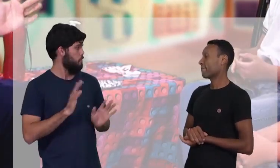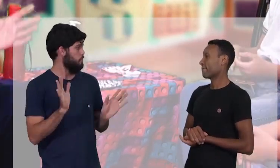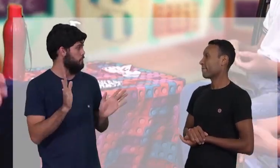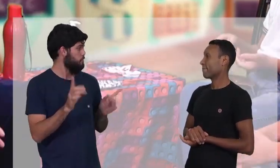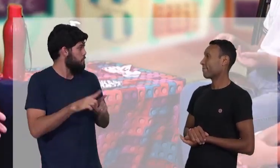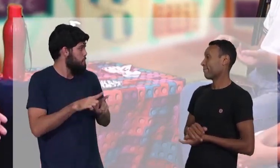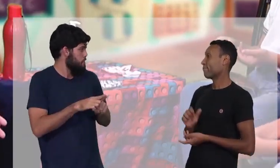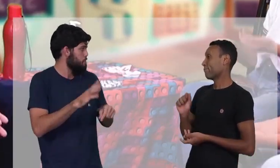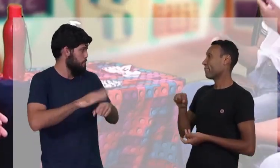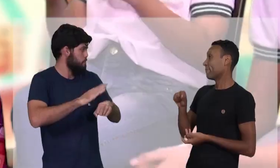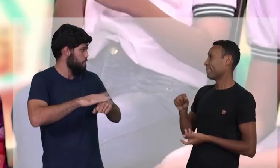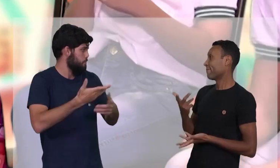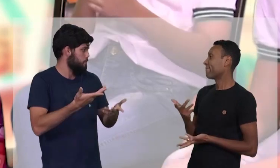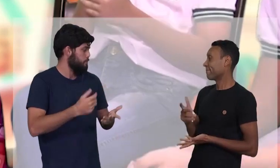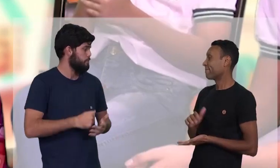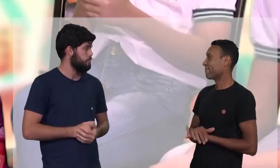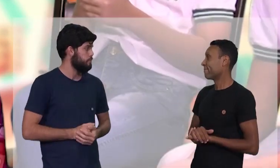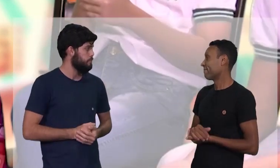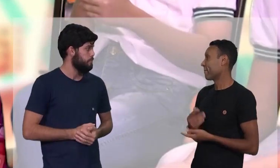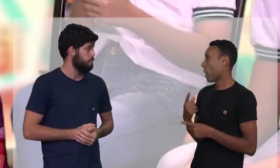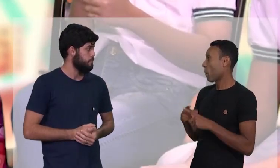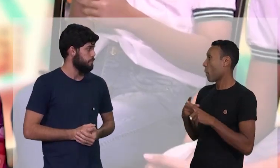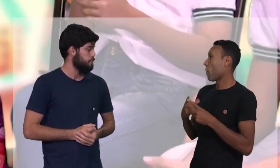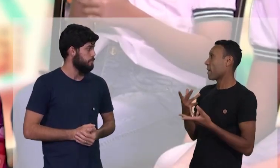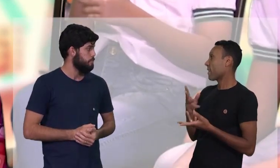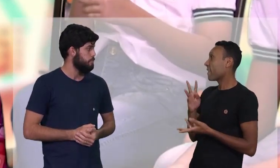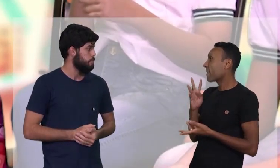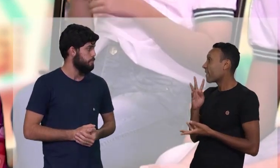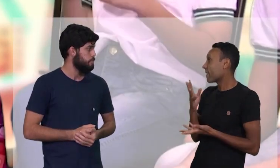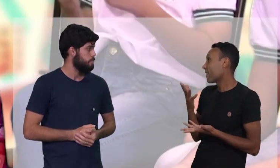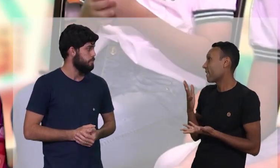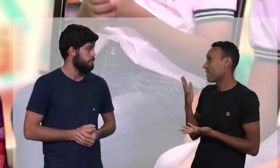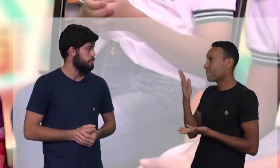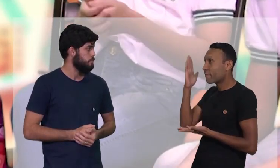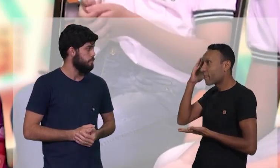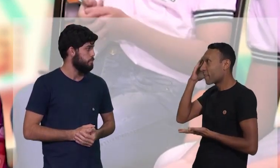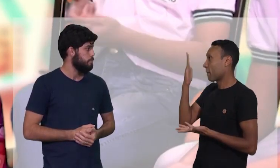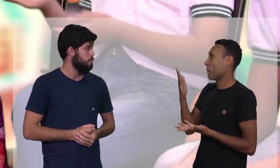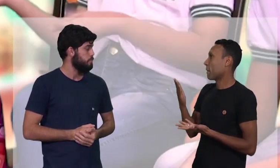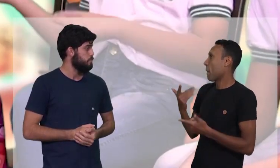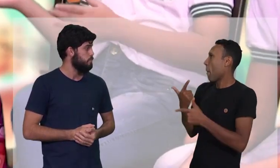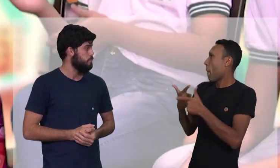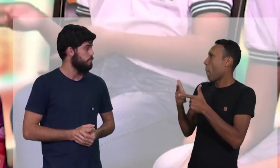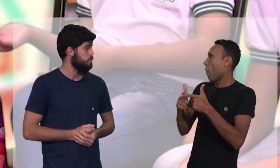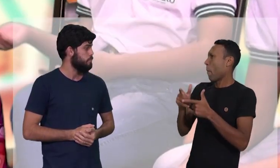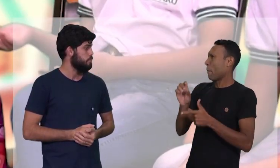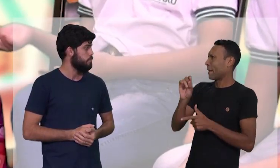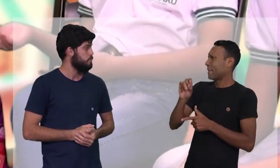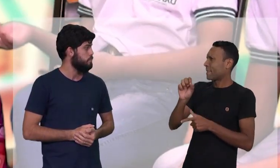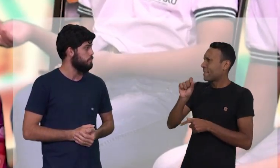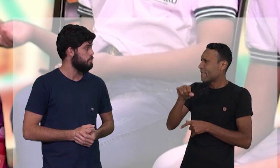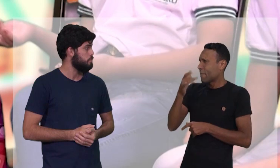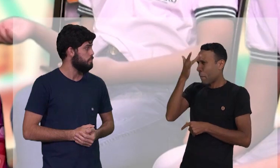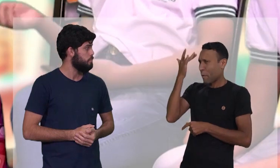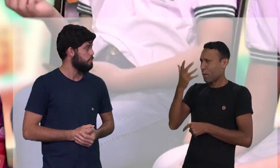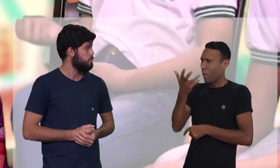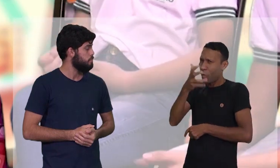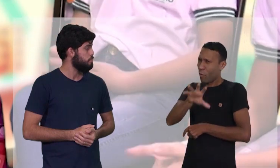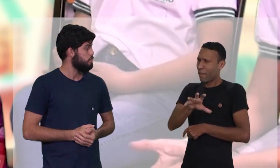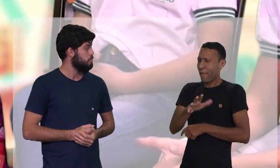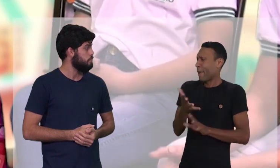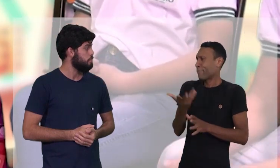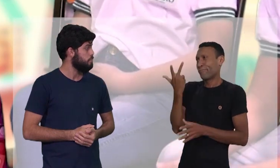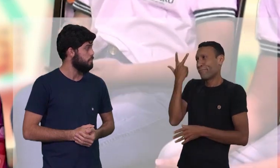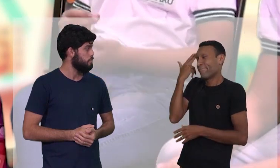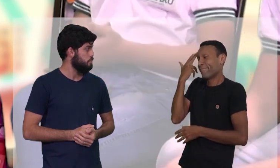não gosta, ela né? Ela descobriu que não gosta de alguma coisa, né? E não tem problema a pessoa não gostar de algo,